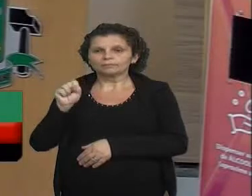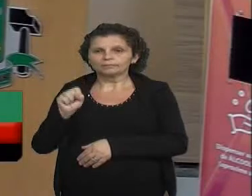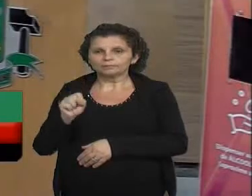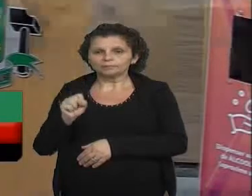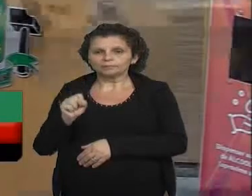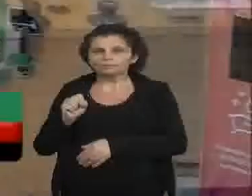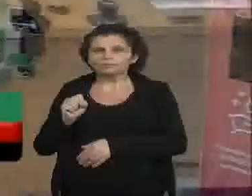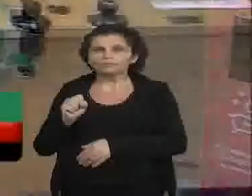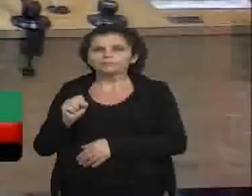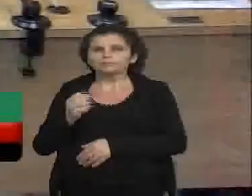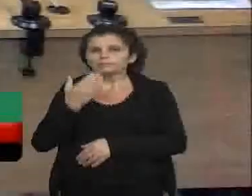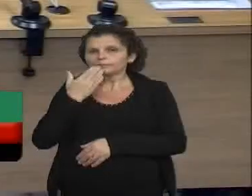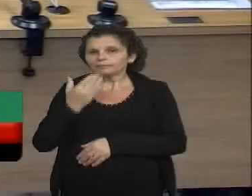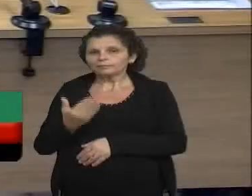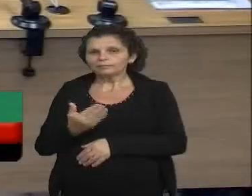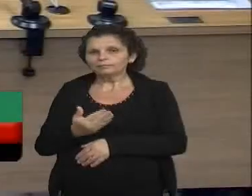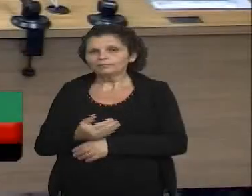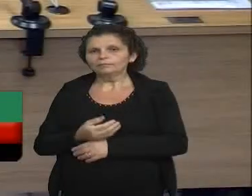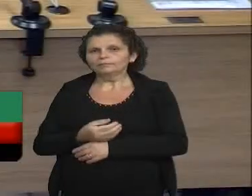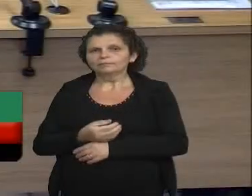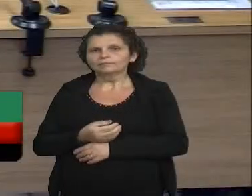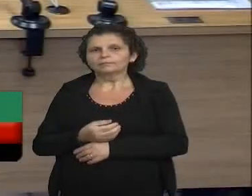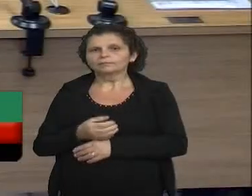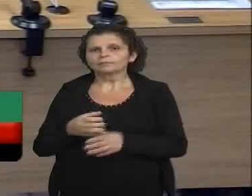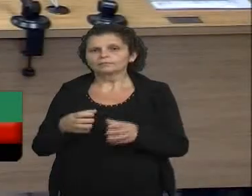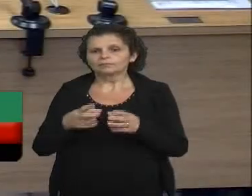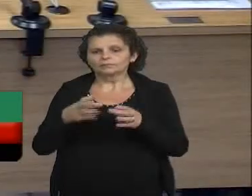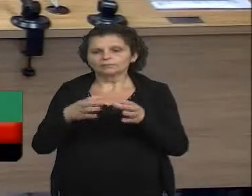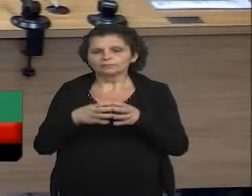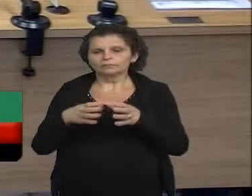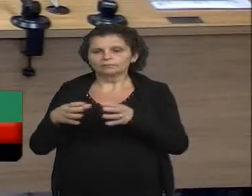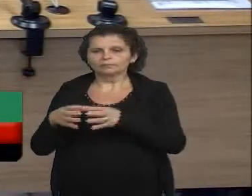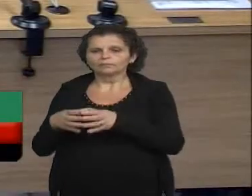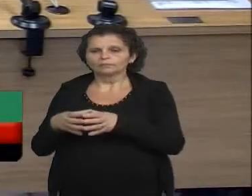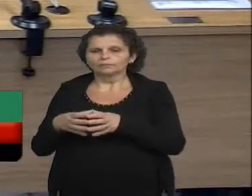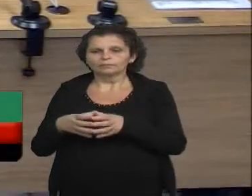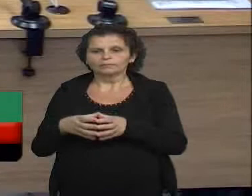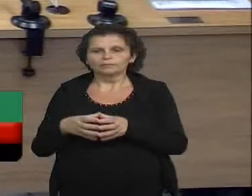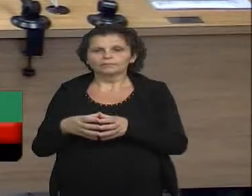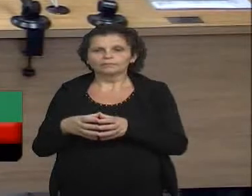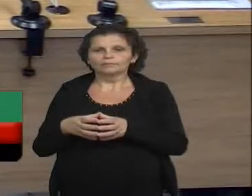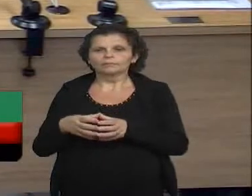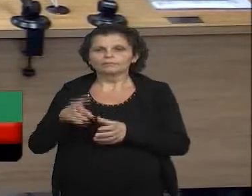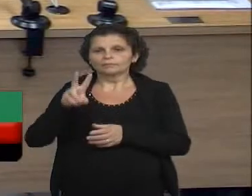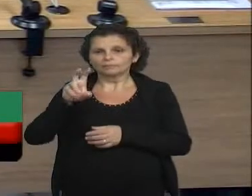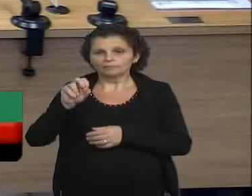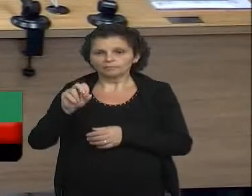que pede para votar em bloco o projeto de número 50,